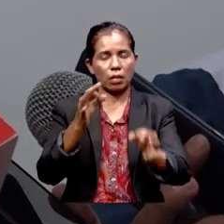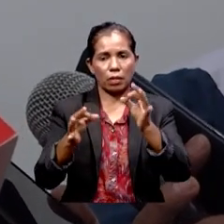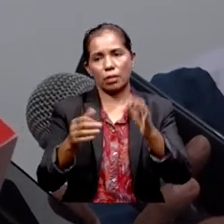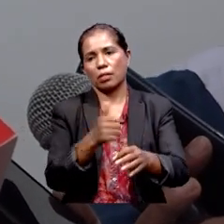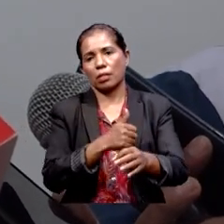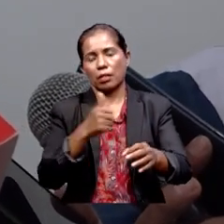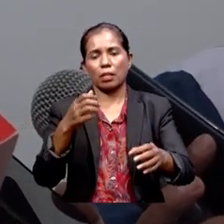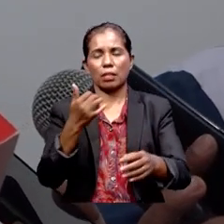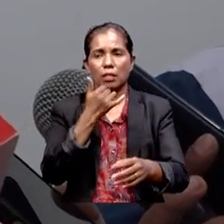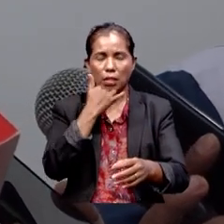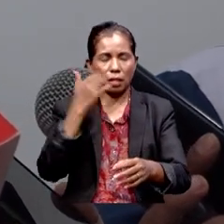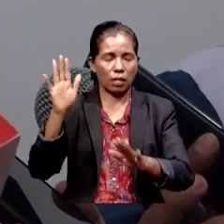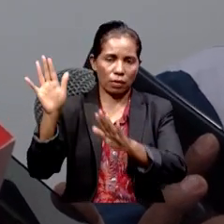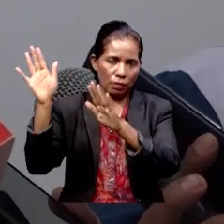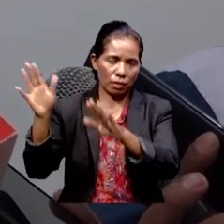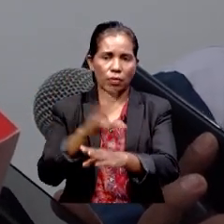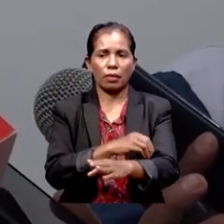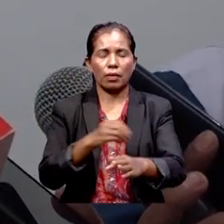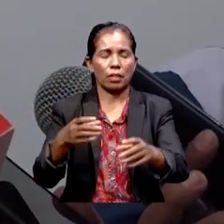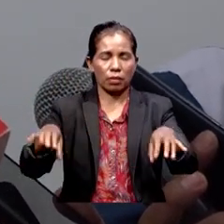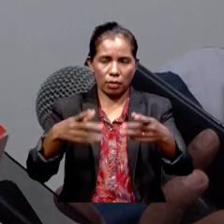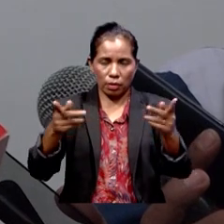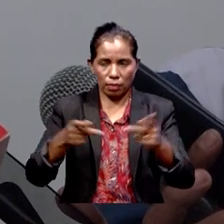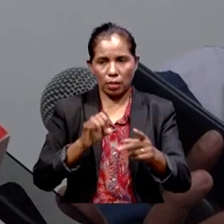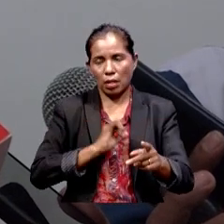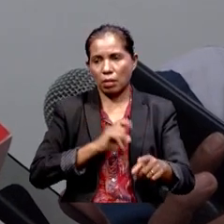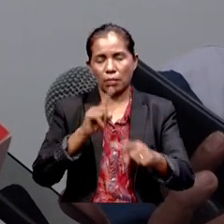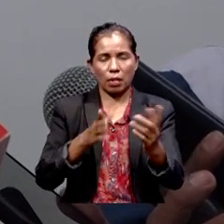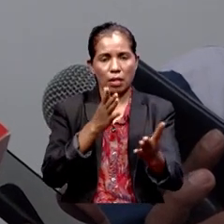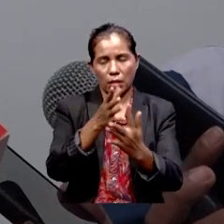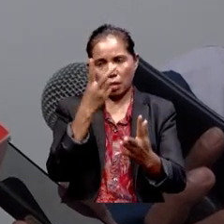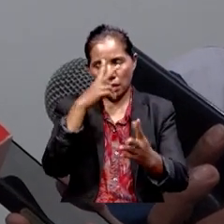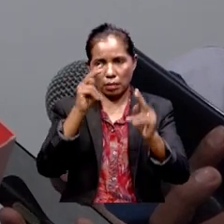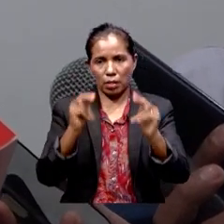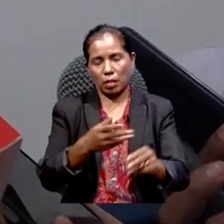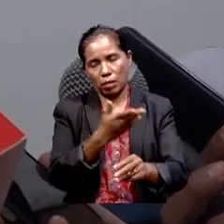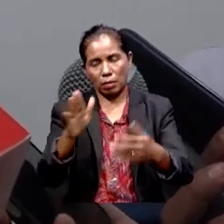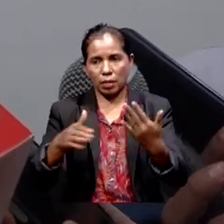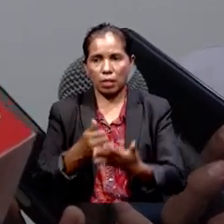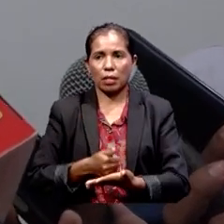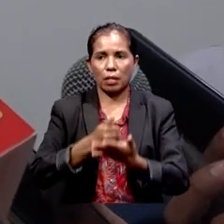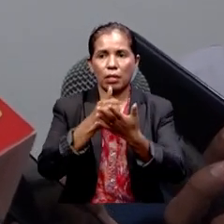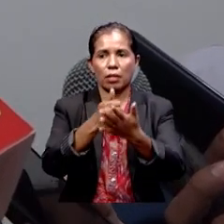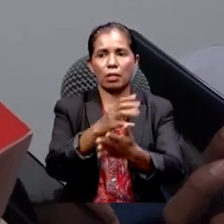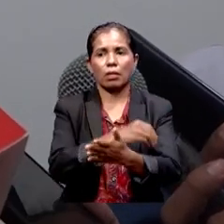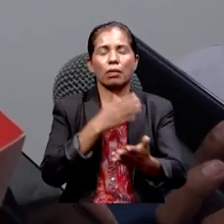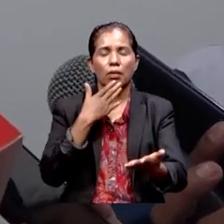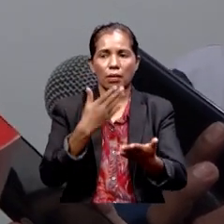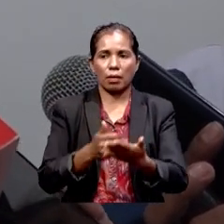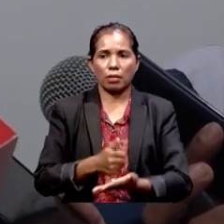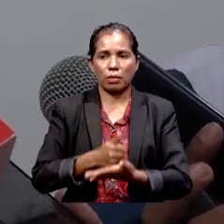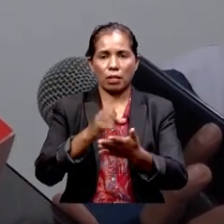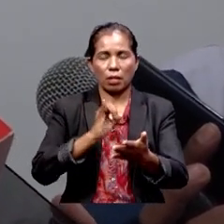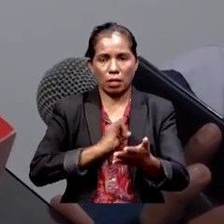rumah falhan se rumah ia treino ne bem magdala rumah hau la bele acesso direita e hau persija ita bot ser nia tulun hau construtivo ajuda